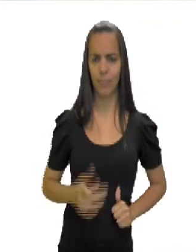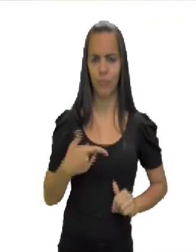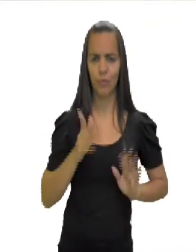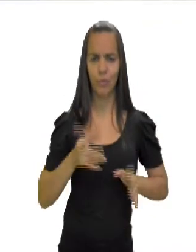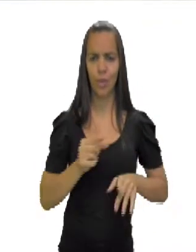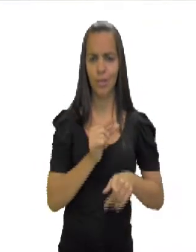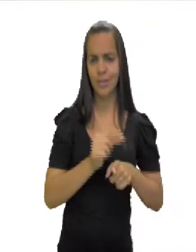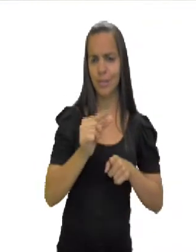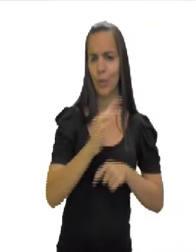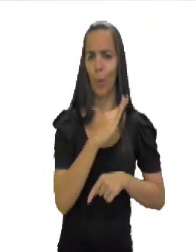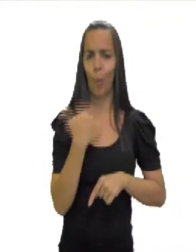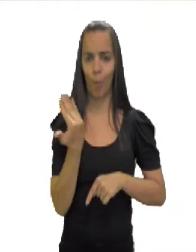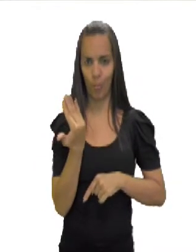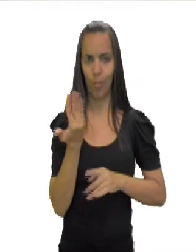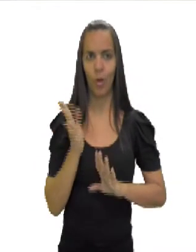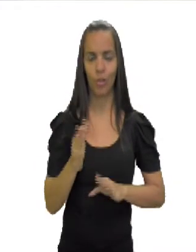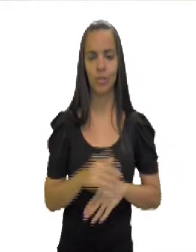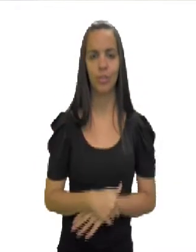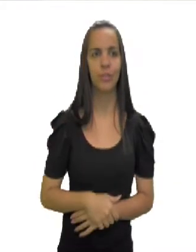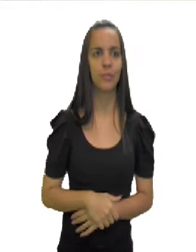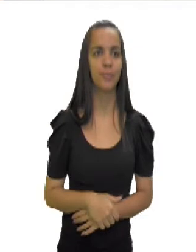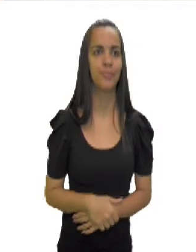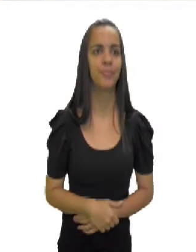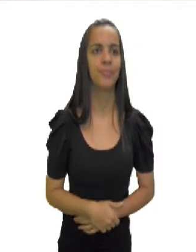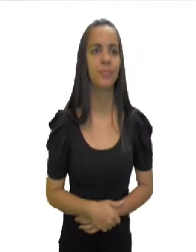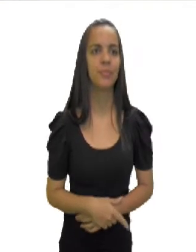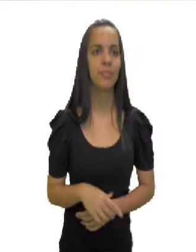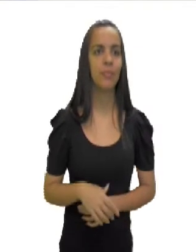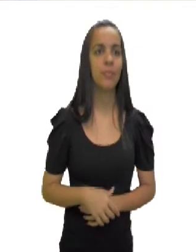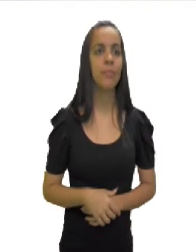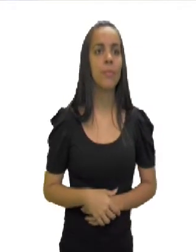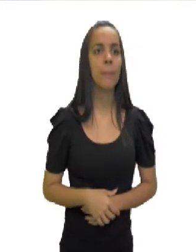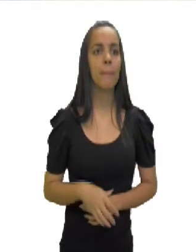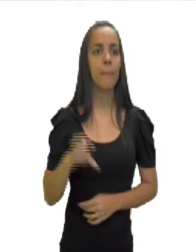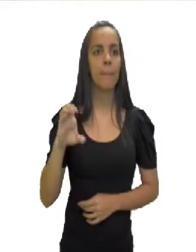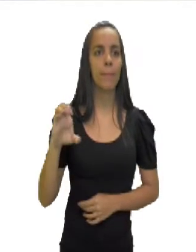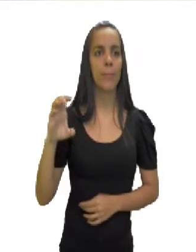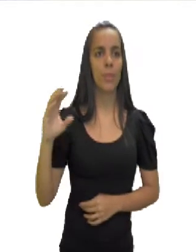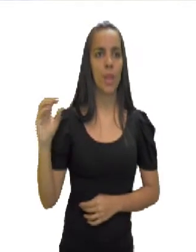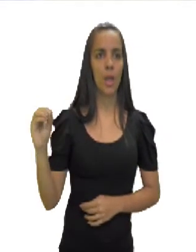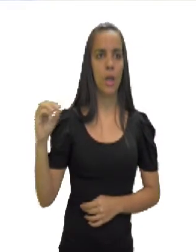mortas. Cada um tem uma função específica.